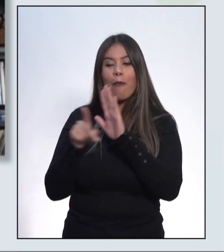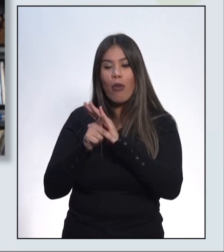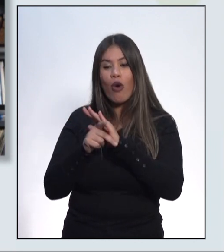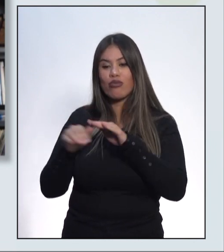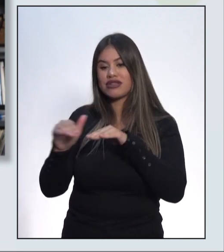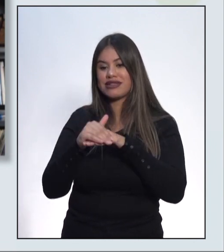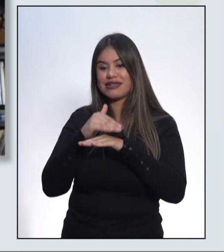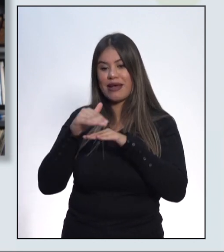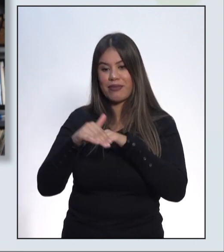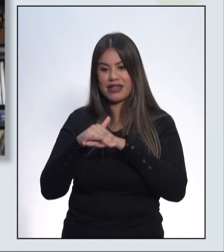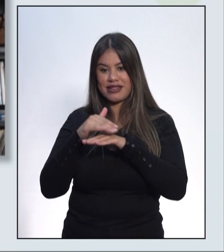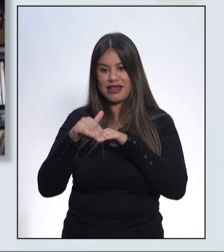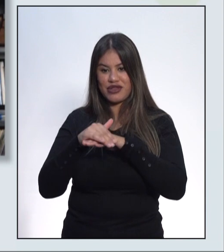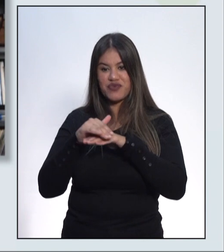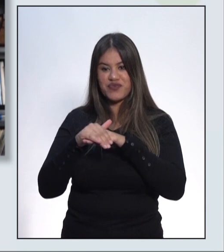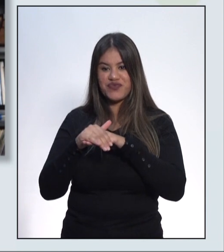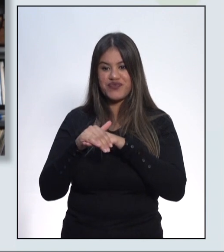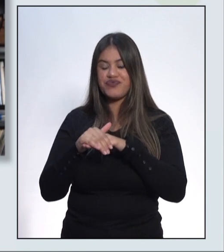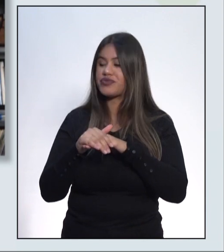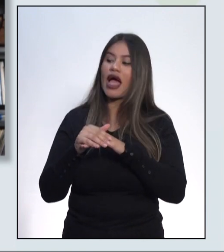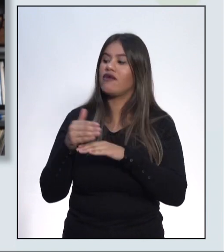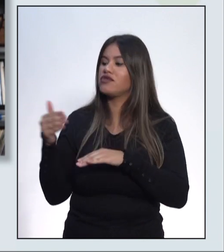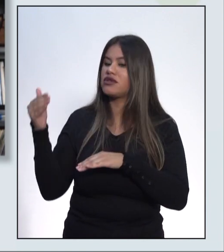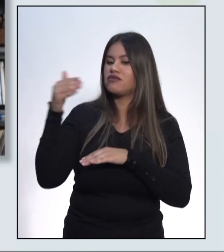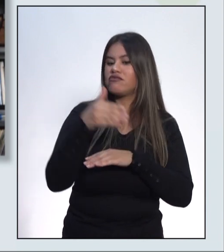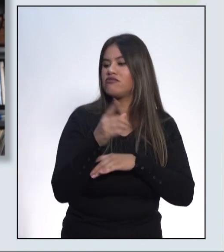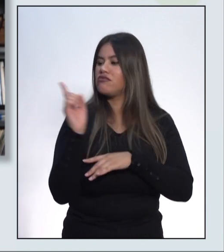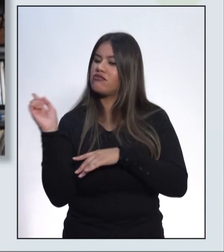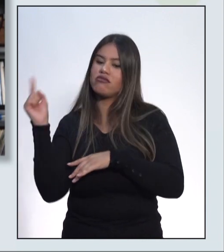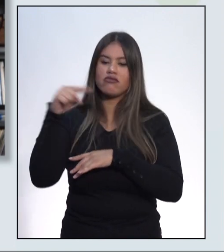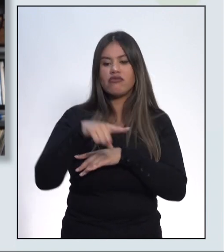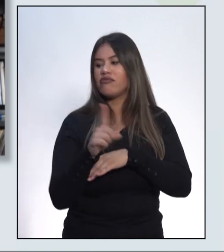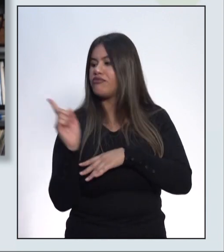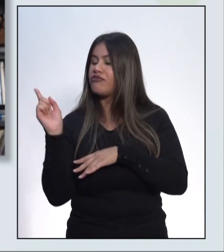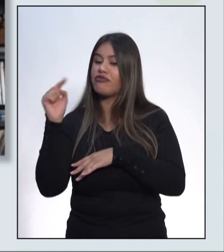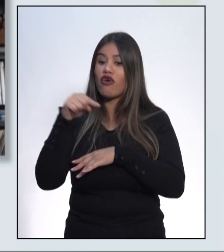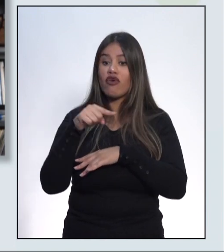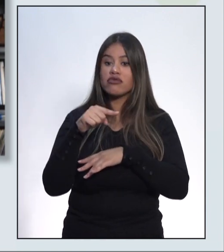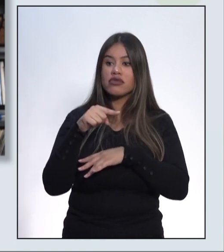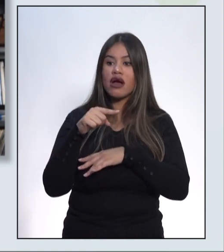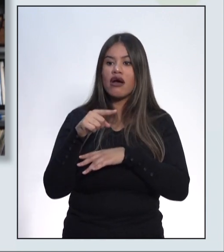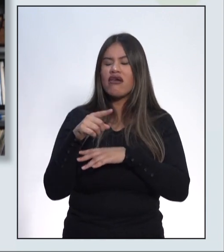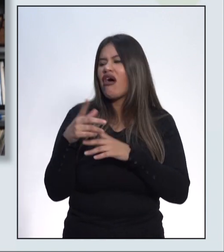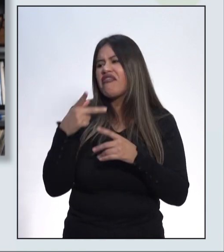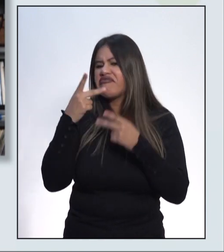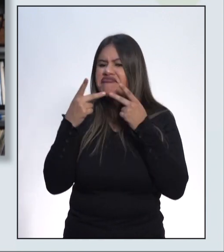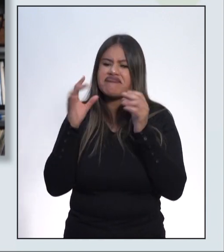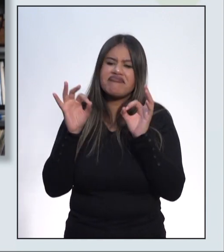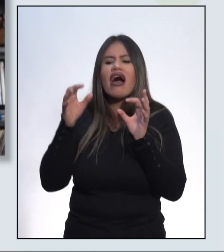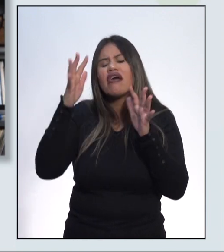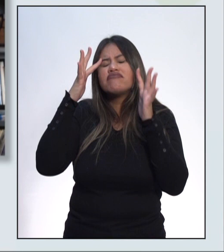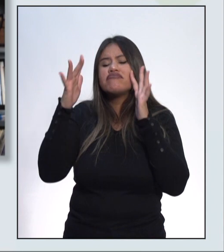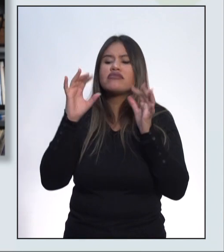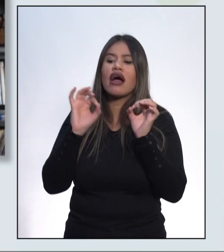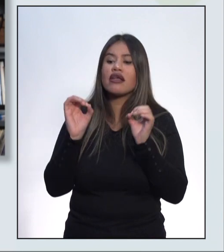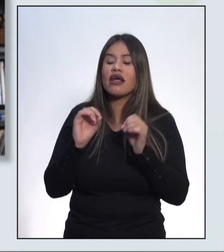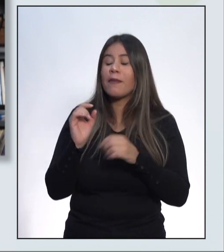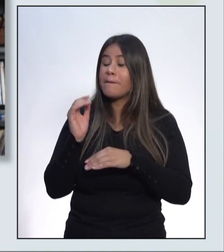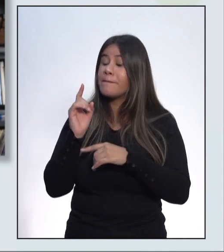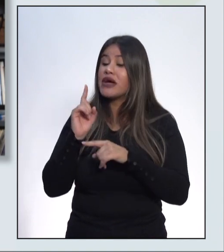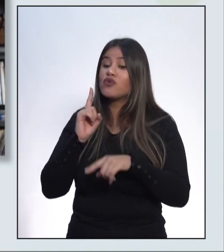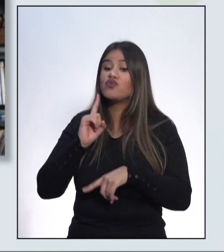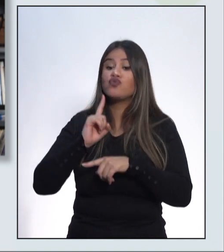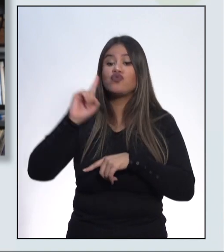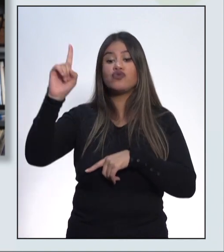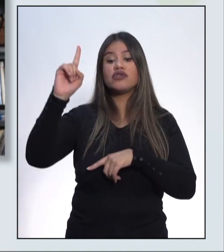ali. E você pode passar 1000 vezes e não falar nada, não pensar nada, mas um belo dia você olha para aquilo com um olhar um pouquinho mais